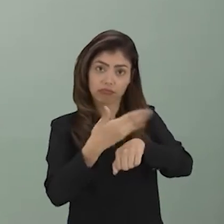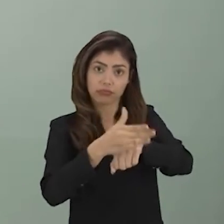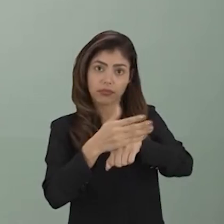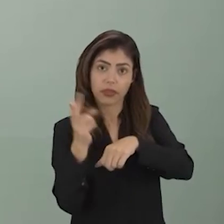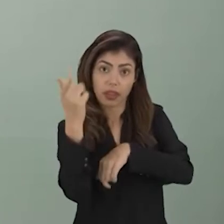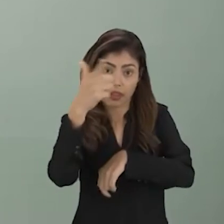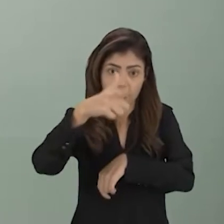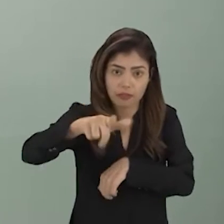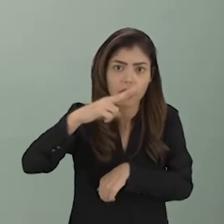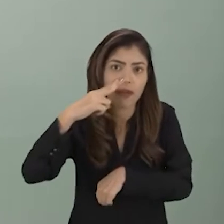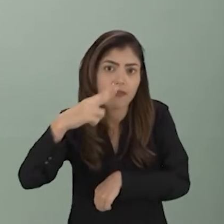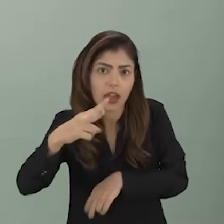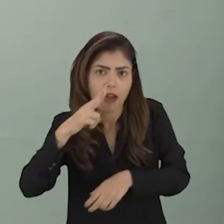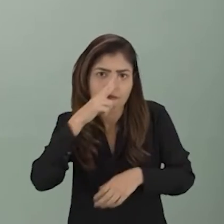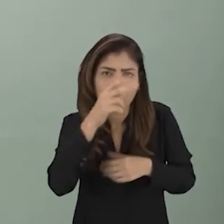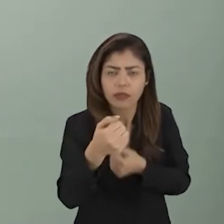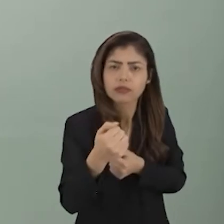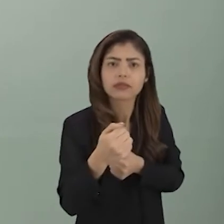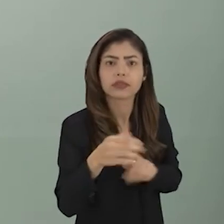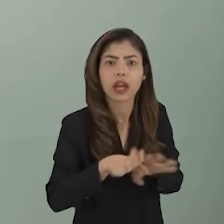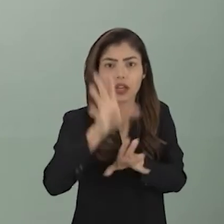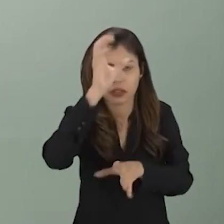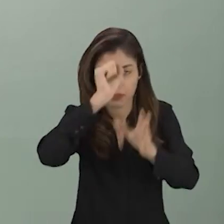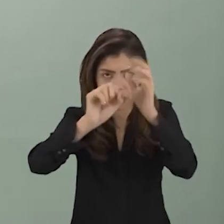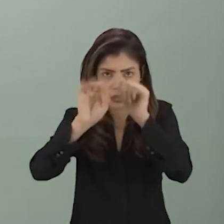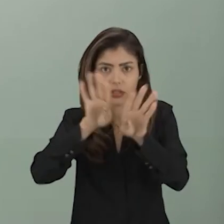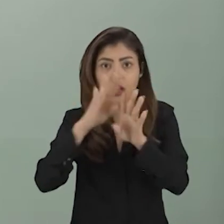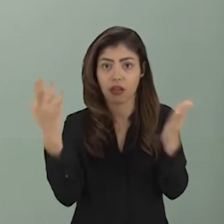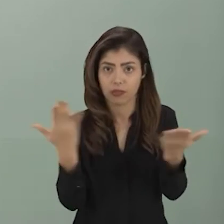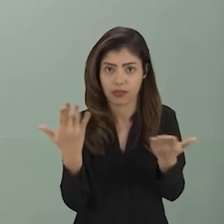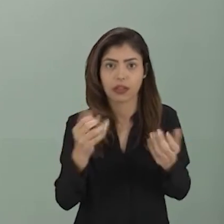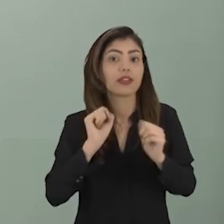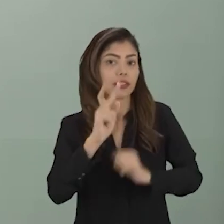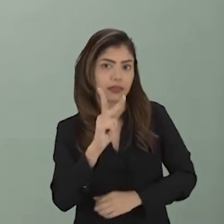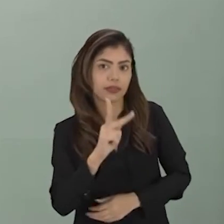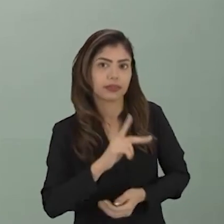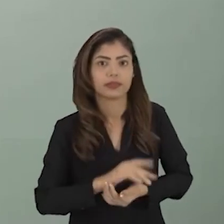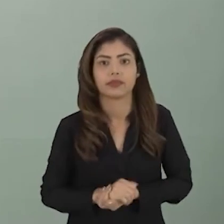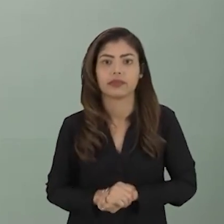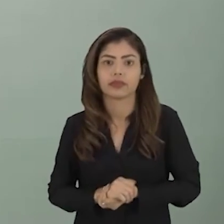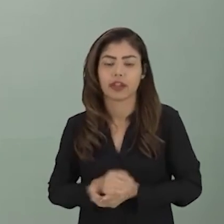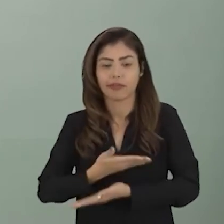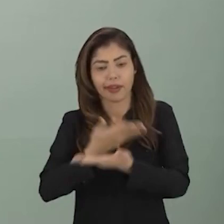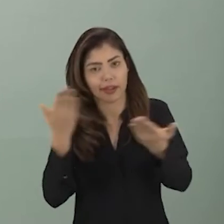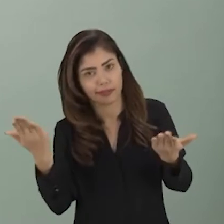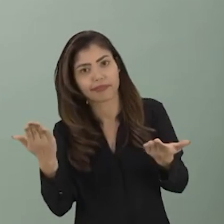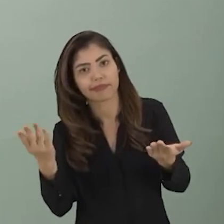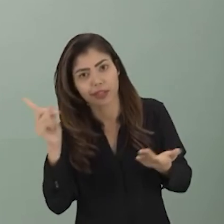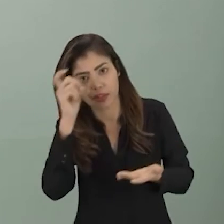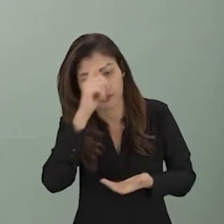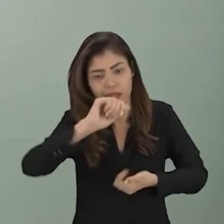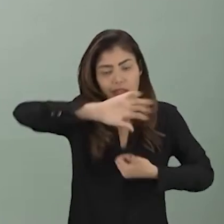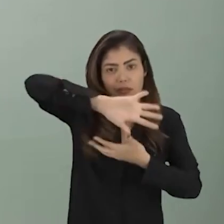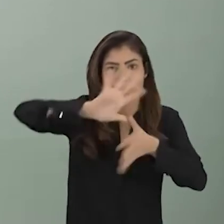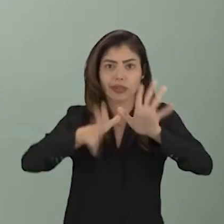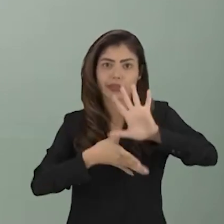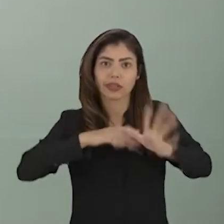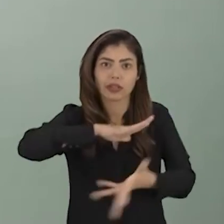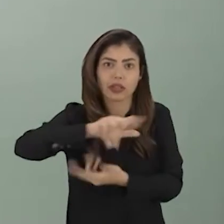a rever, a reforçar todo esse aprendizado que você está tendo. Ok? E numa época dessa difícil de